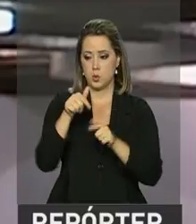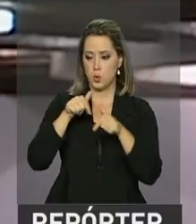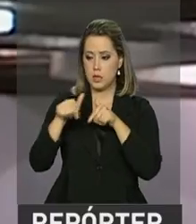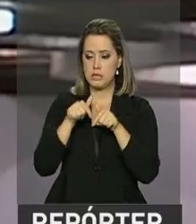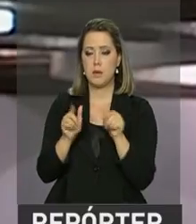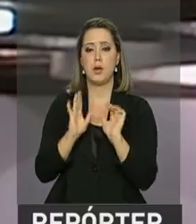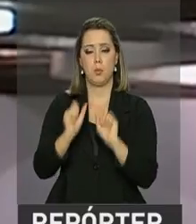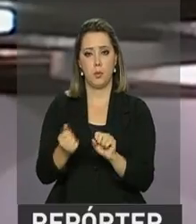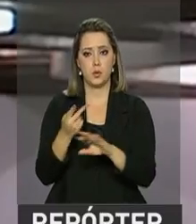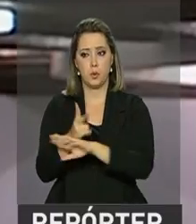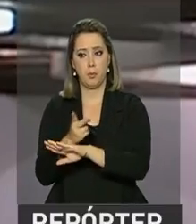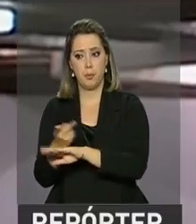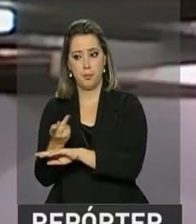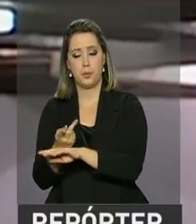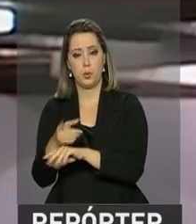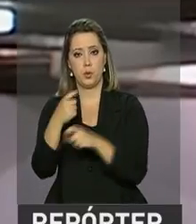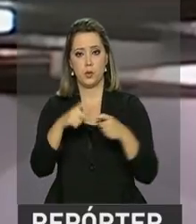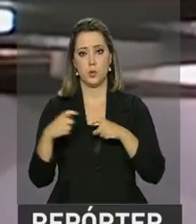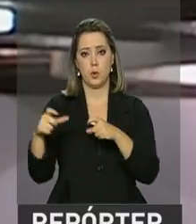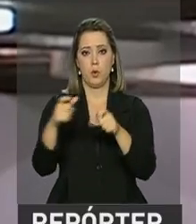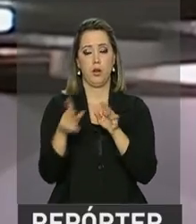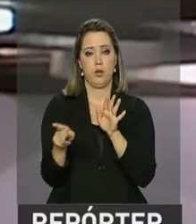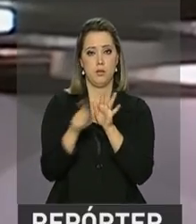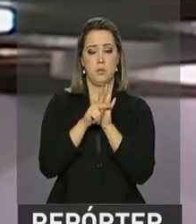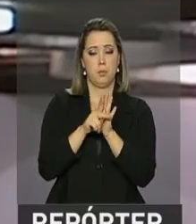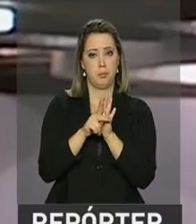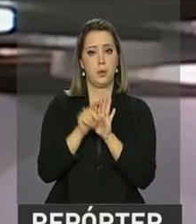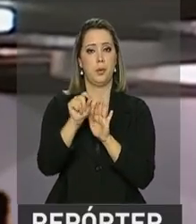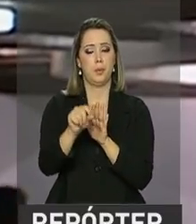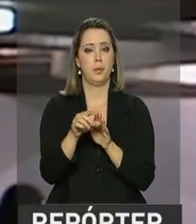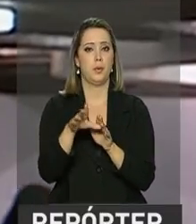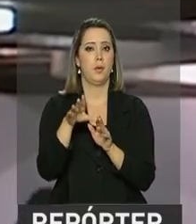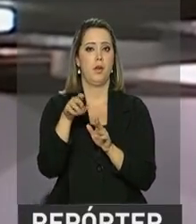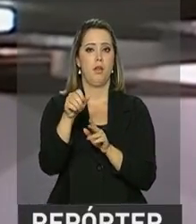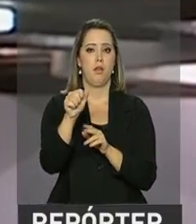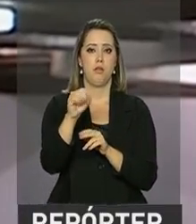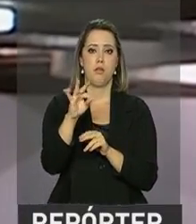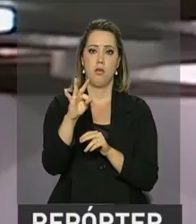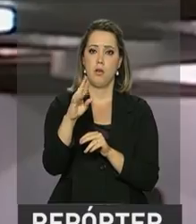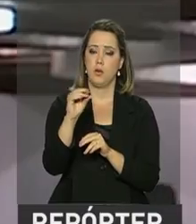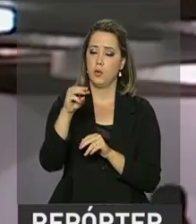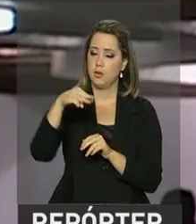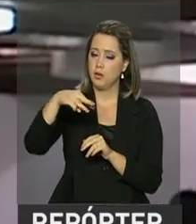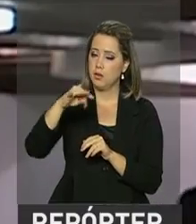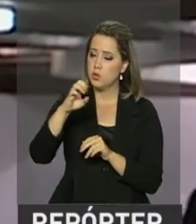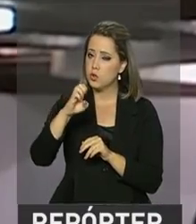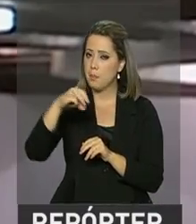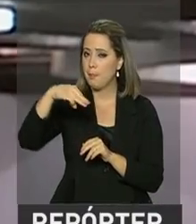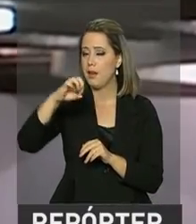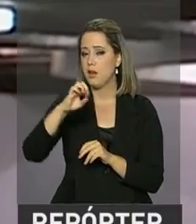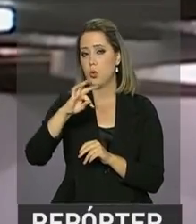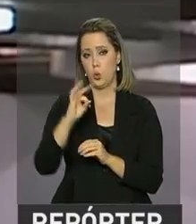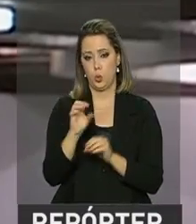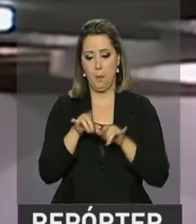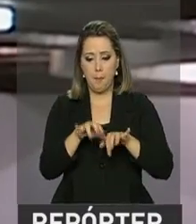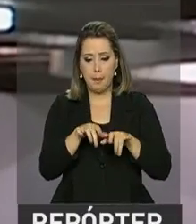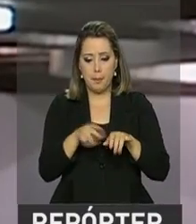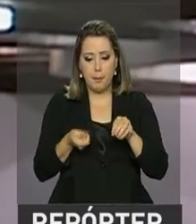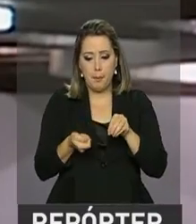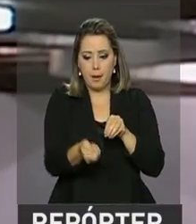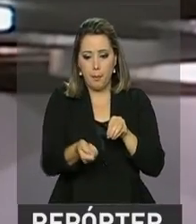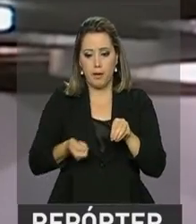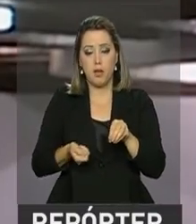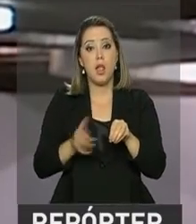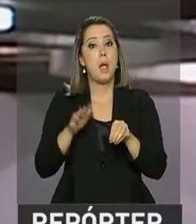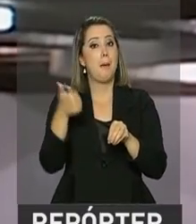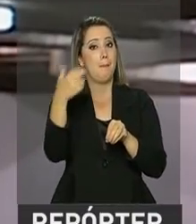procurar os seus canais de auto atendimento né E aí nos canais de atendimento o trabalhador pode sacar até r$ 500 ou procurar os lotéricos